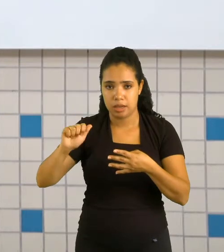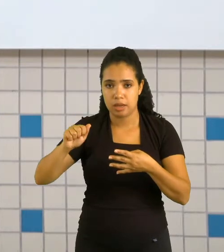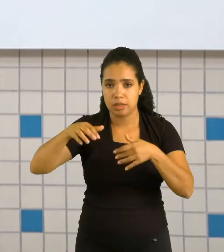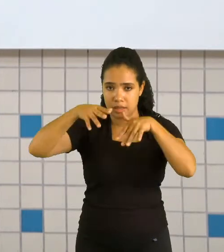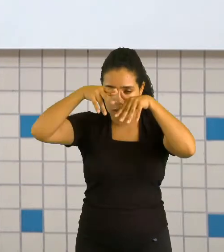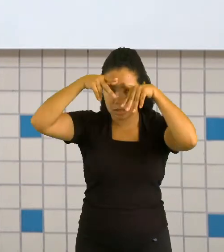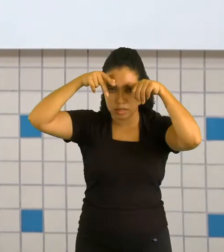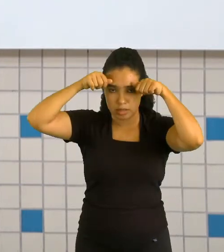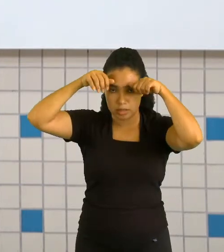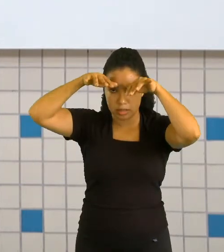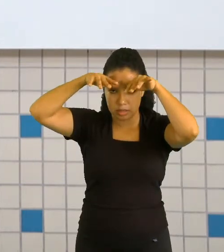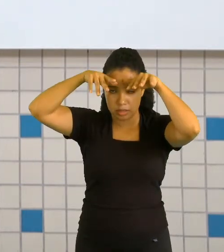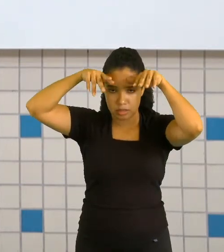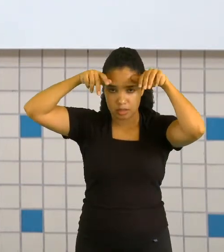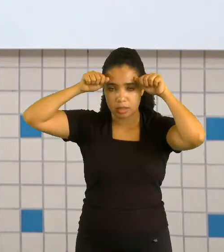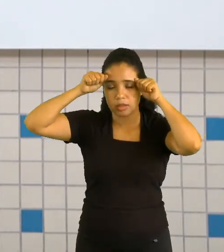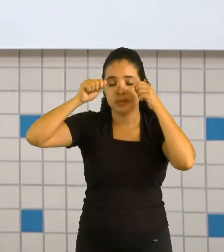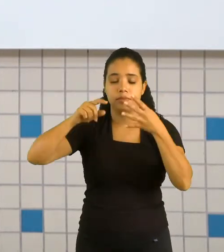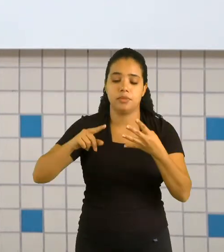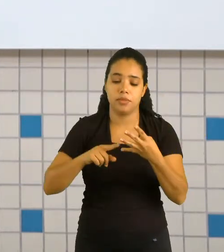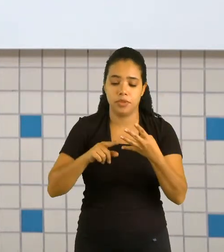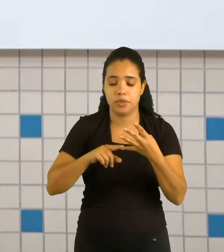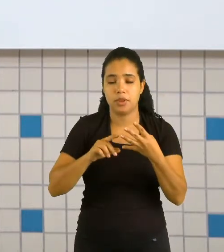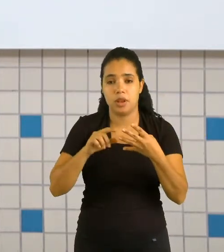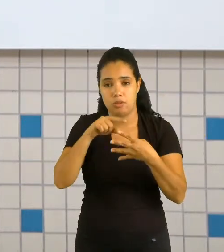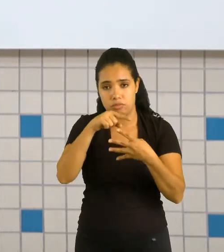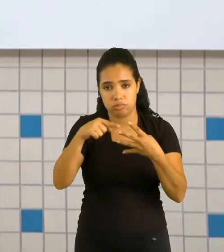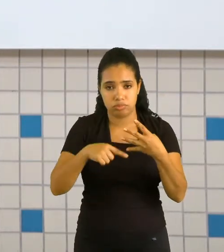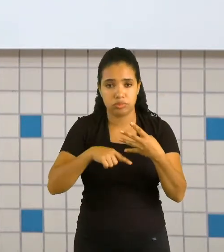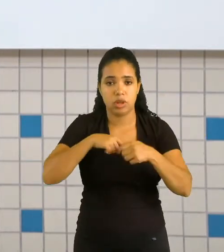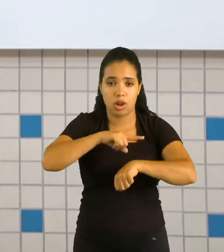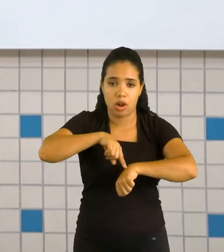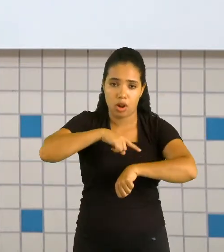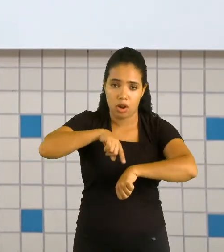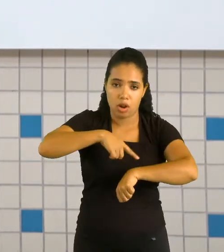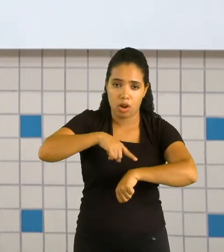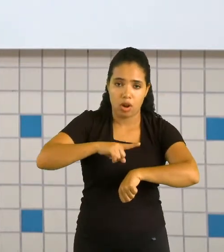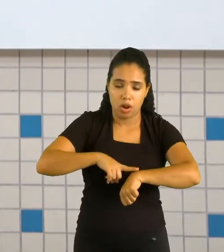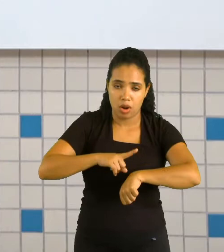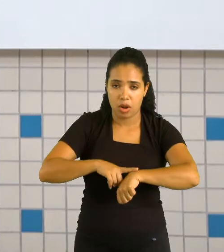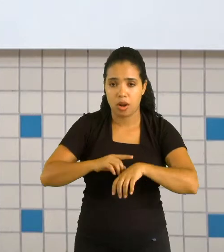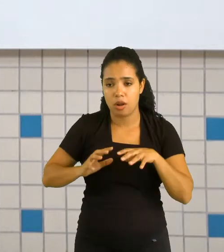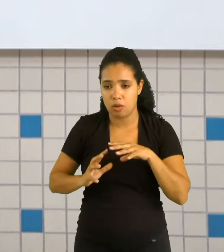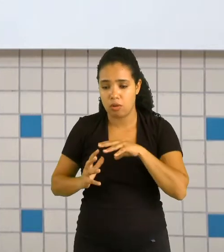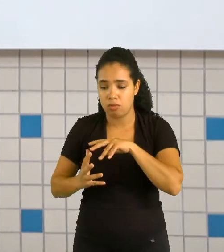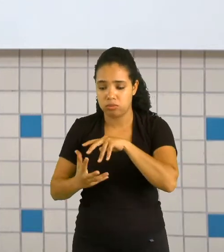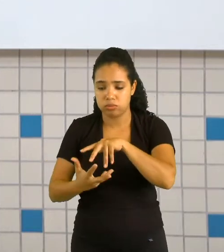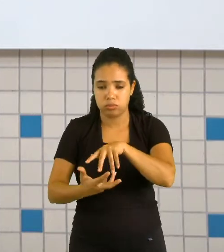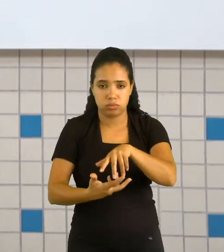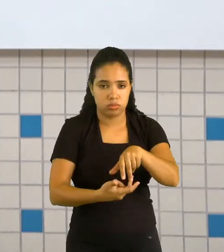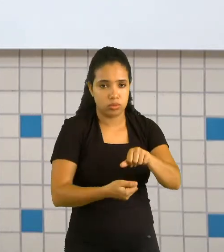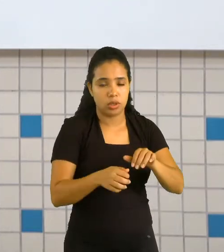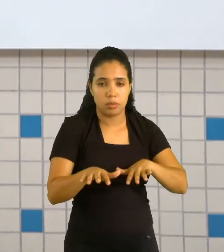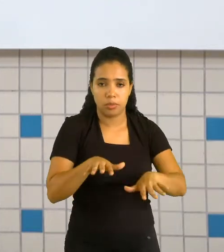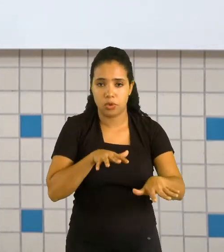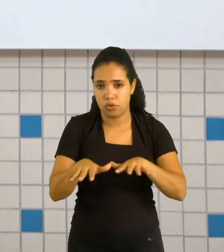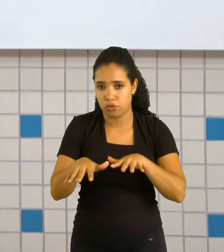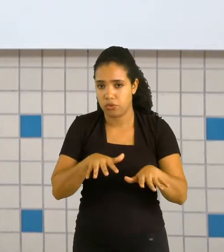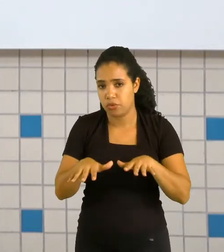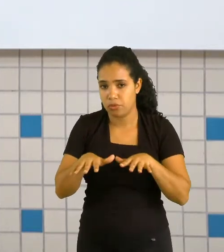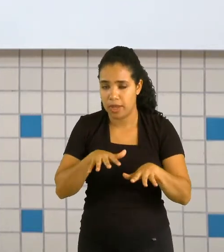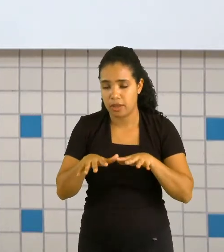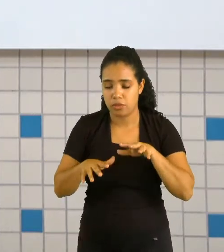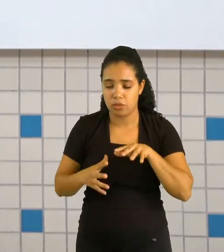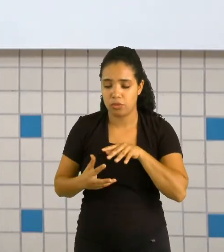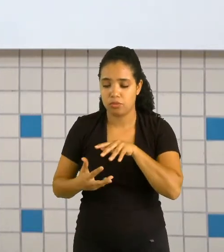que é o movimento que a Terra faz ao redor do Sol, ele também pode ser chamado de rotação. Esse movimento, como a gente viu,